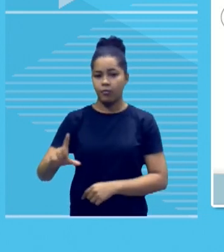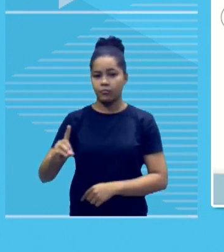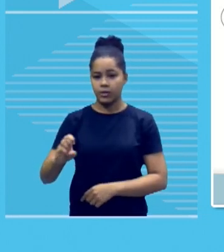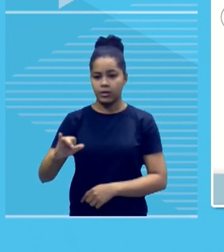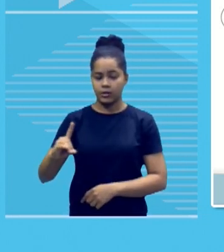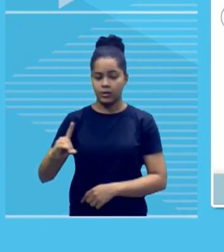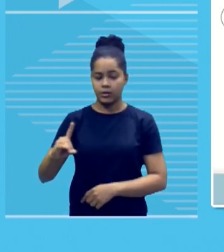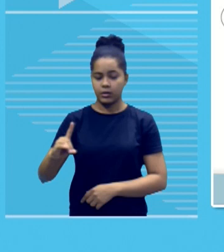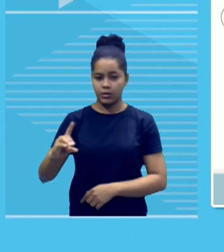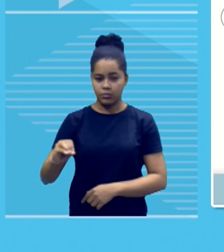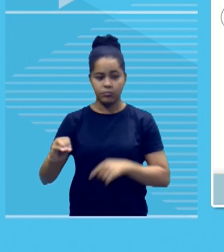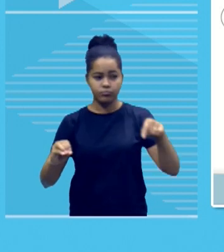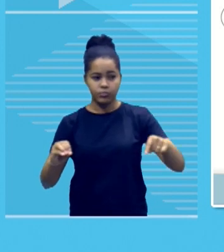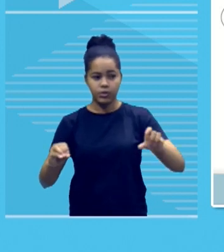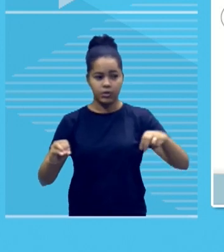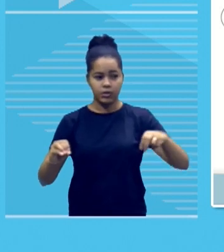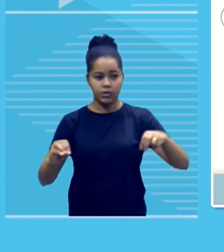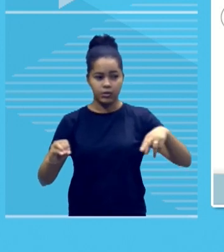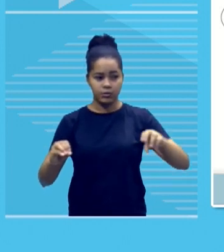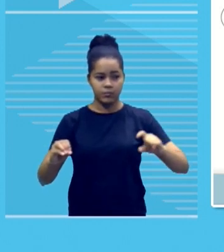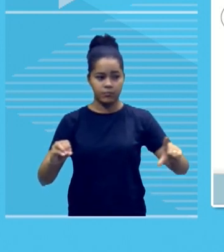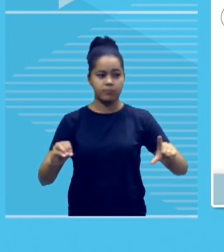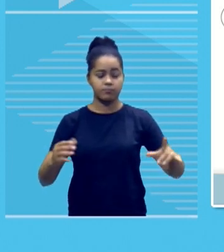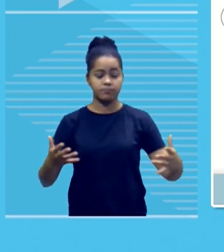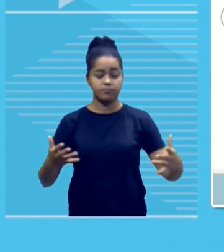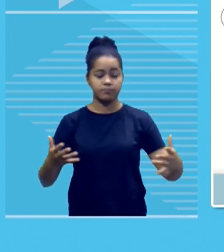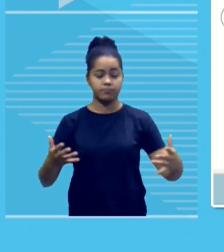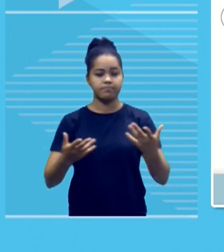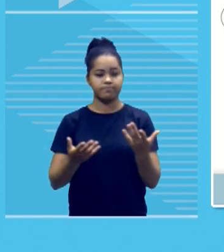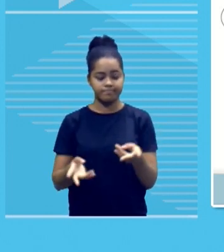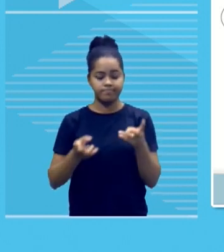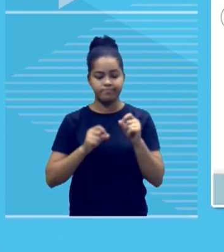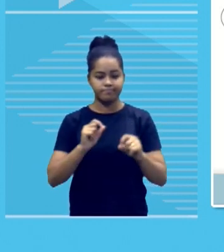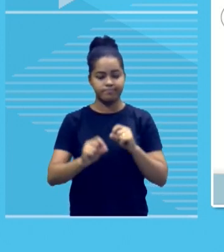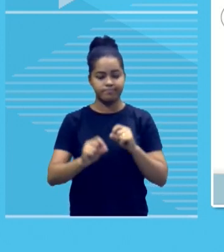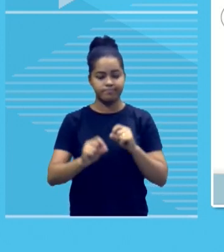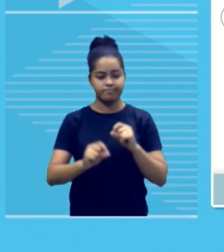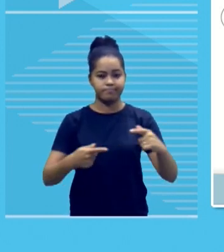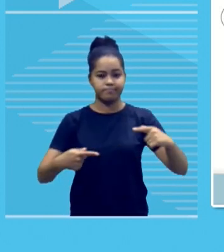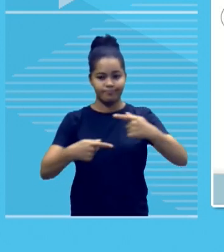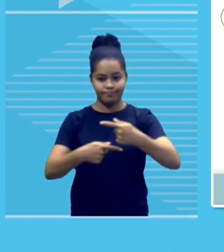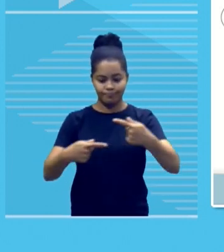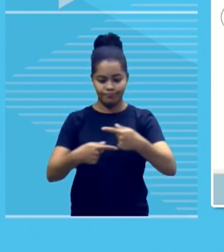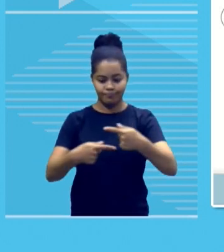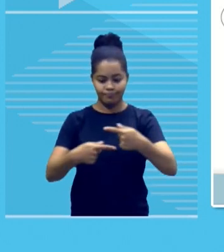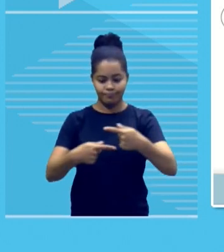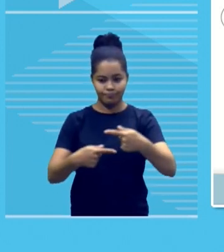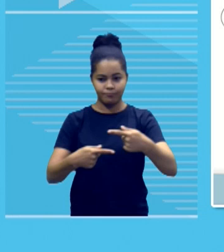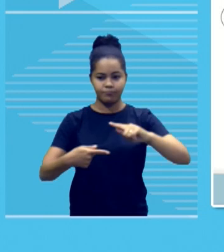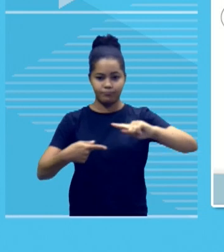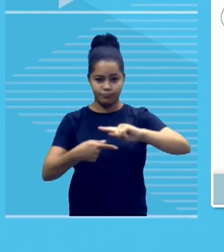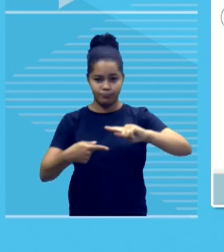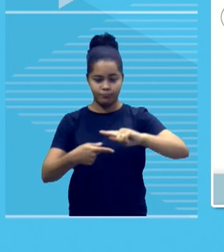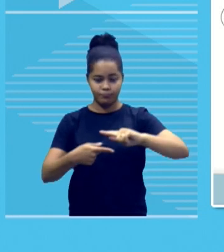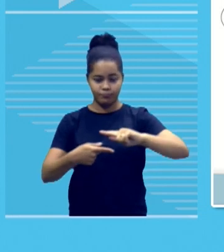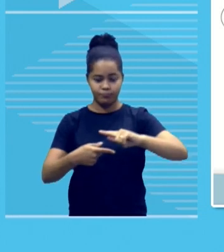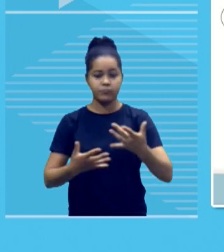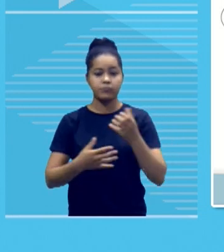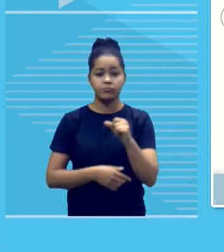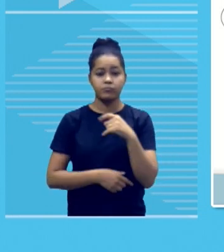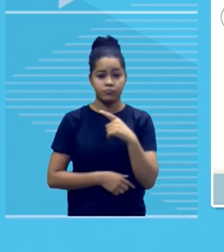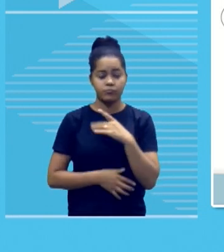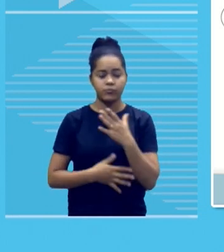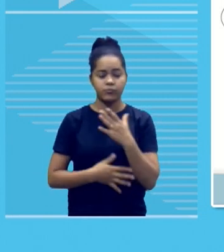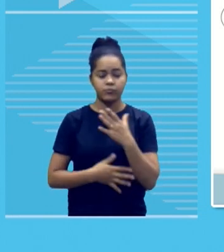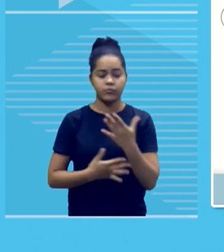a setinha que eu falei para vocês ó autômeros chamado é equilíbrio ao denólico Então se aparecer as duas setas aí